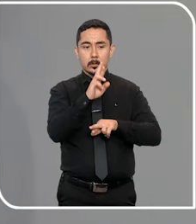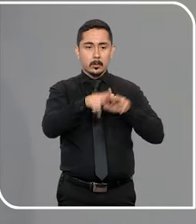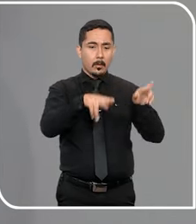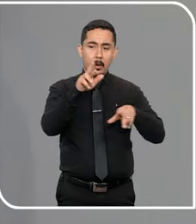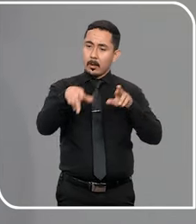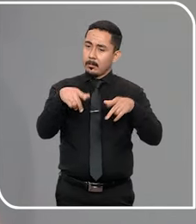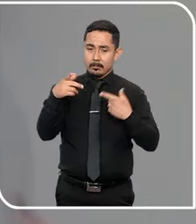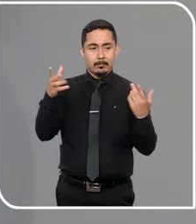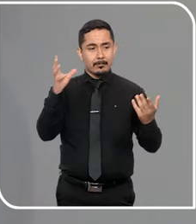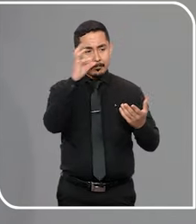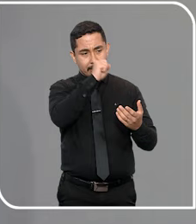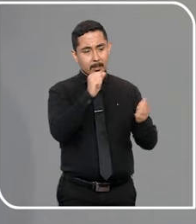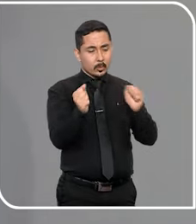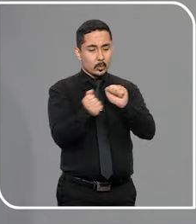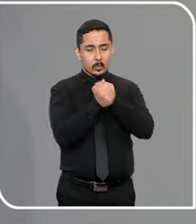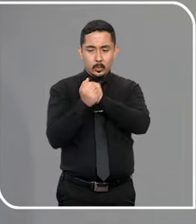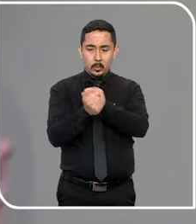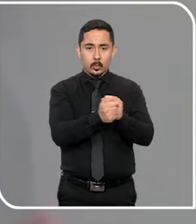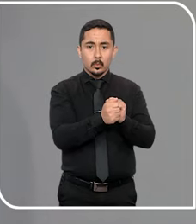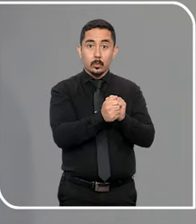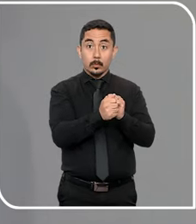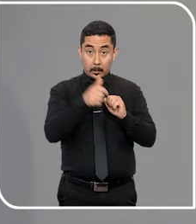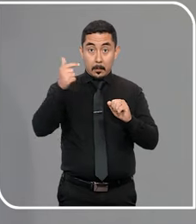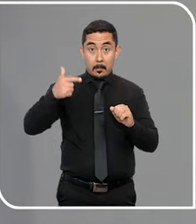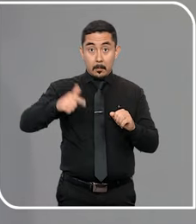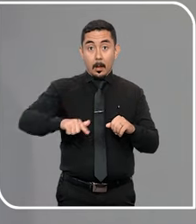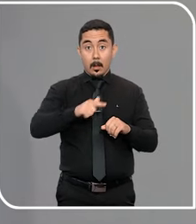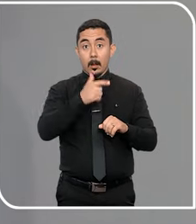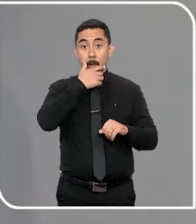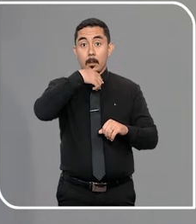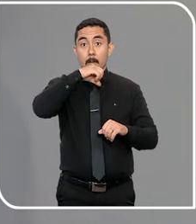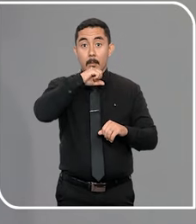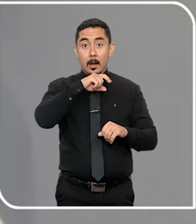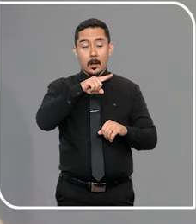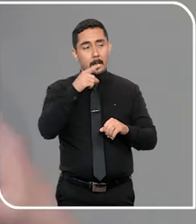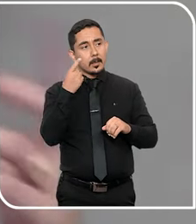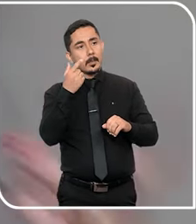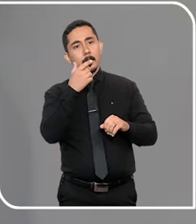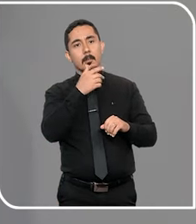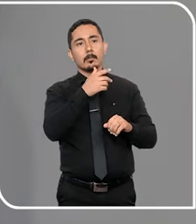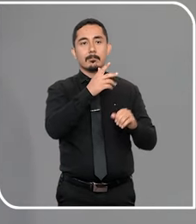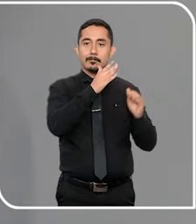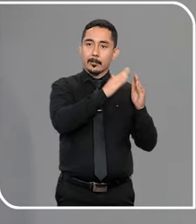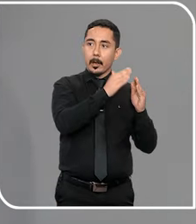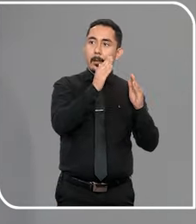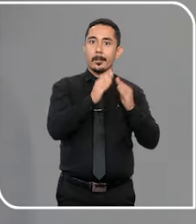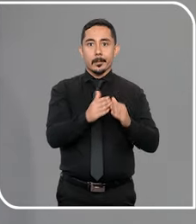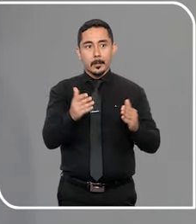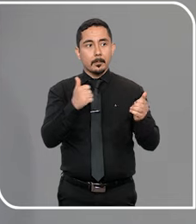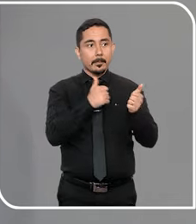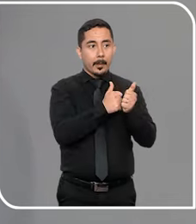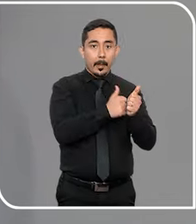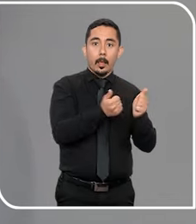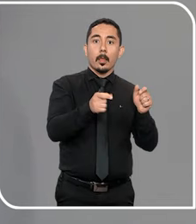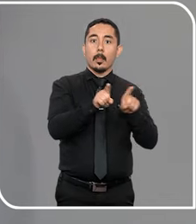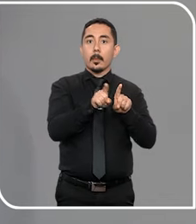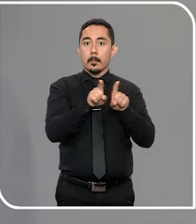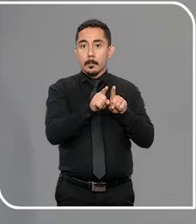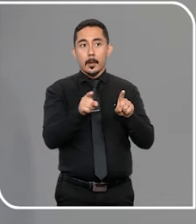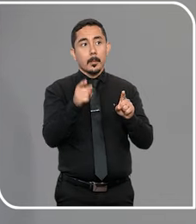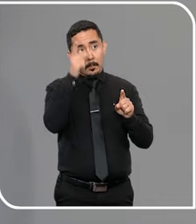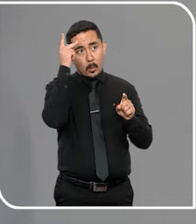diversidade de conviver com as diferenças como esses pais tratam o seu vizinho o porteiro do seu